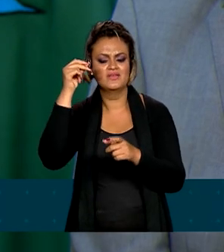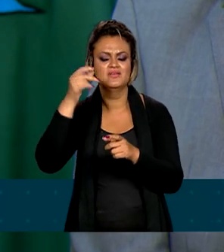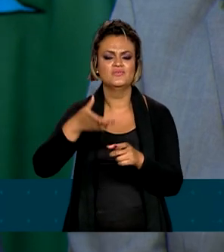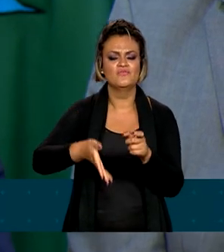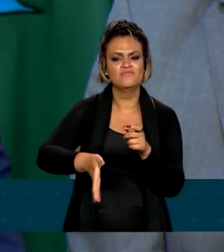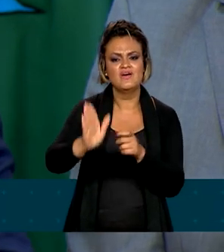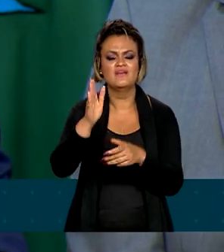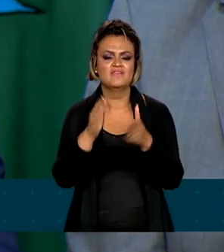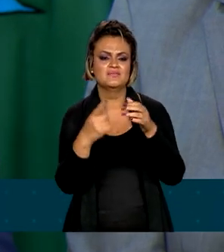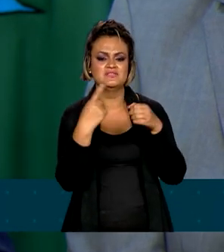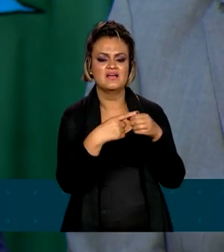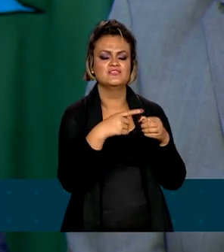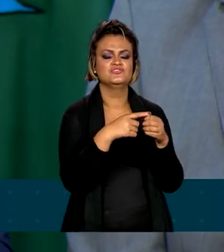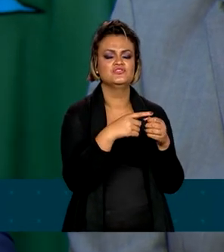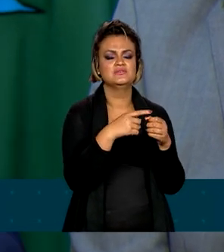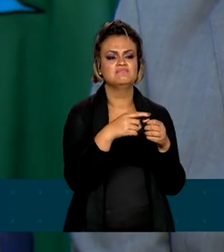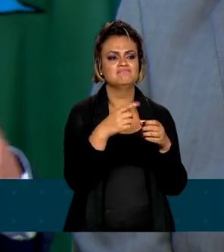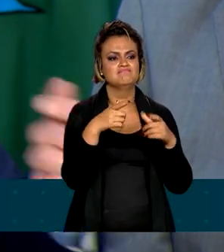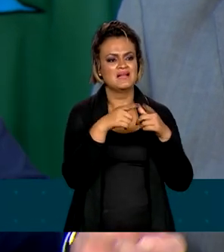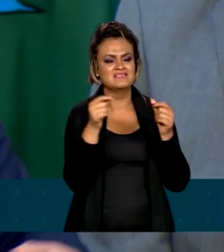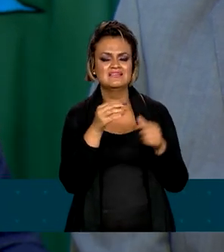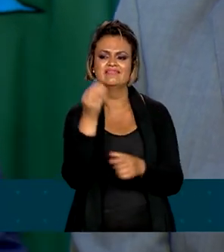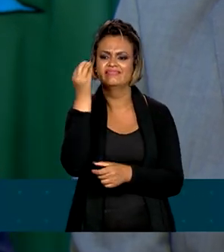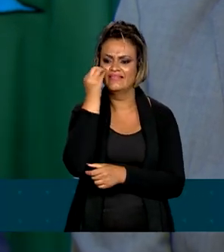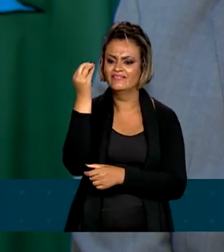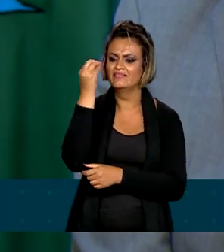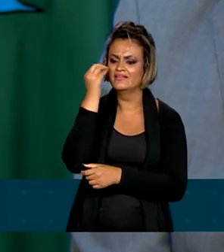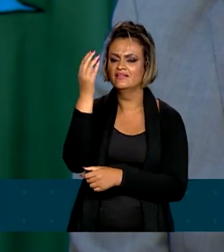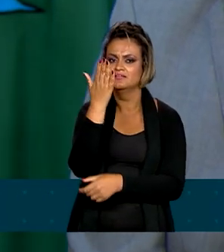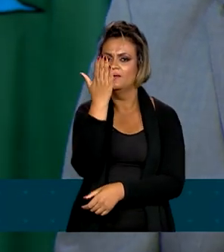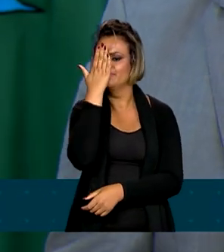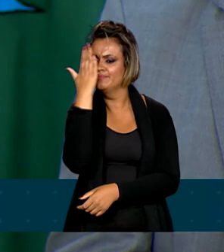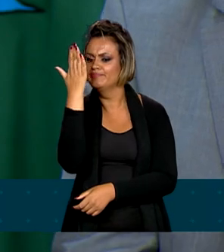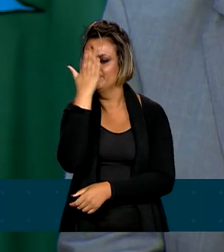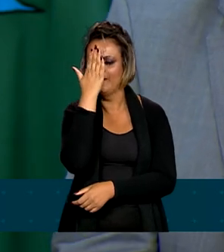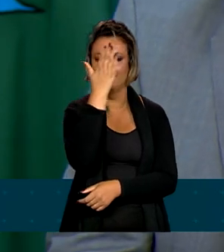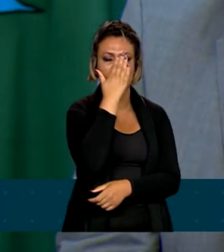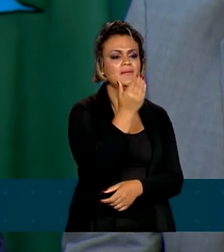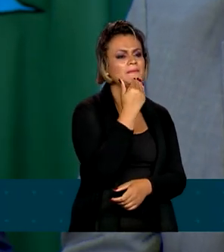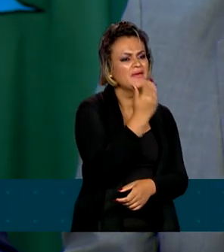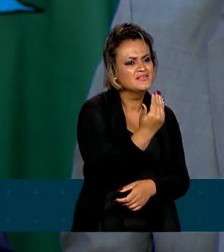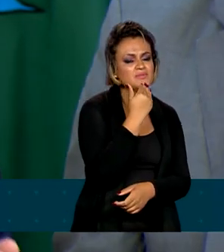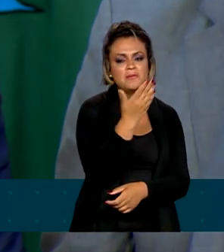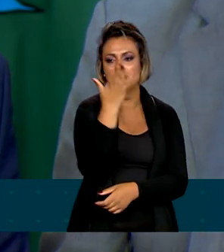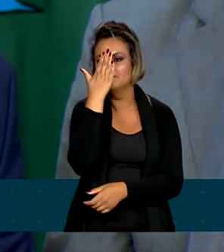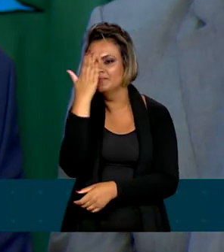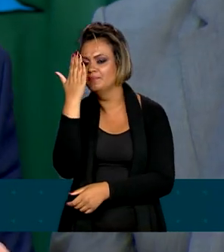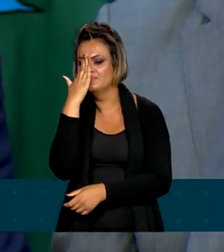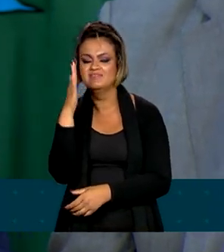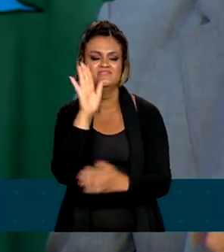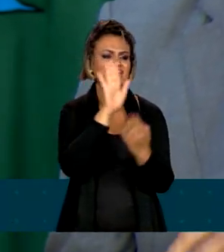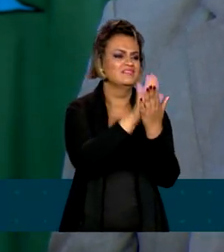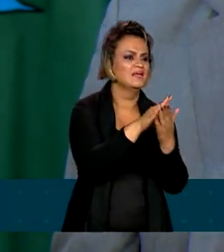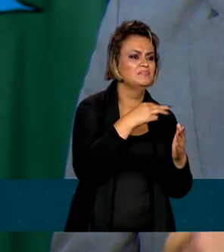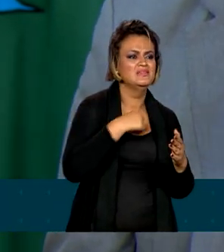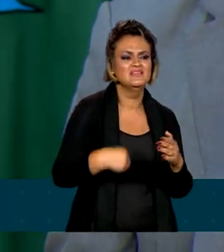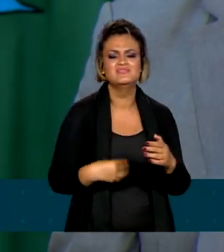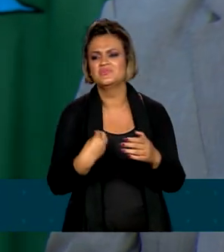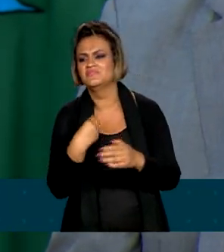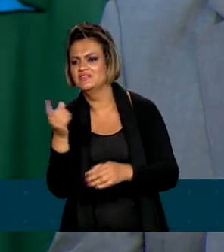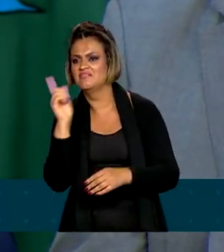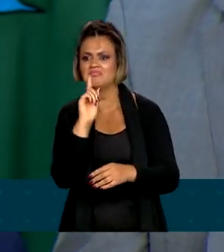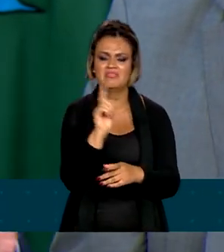viajem a Brasília, fiquem batendo cabeça, entrando em gabinete de deputado, pedindo favor, indo atrás de ministro que não está e não